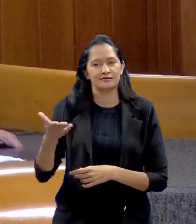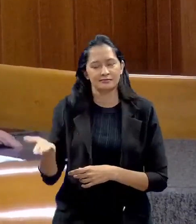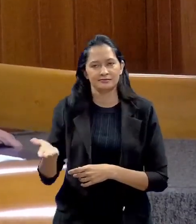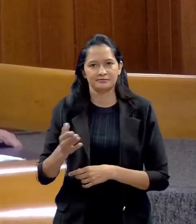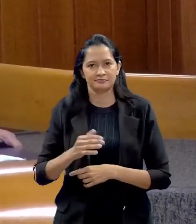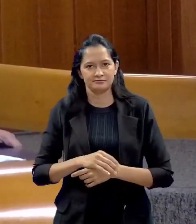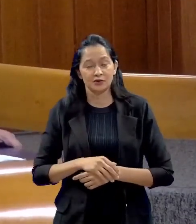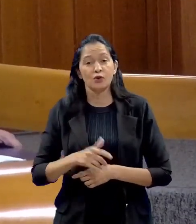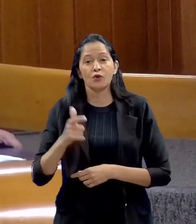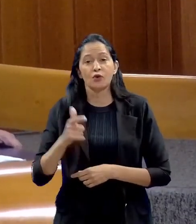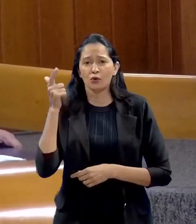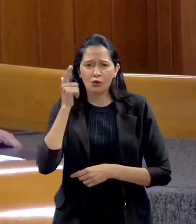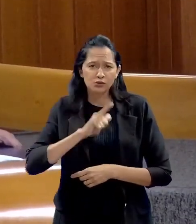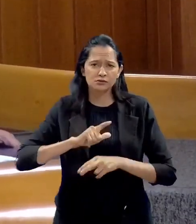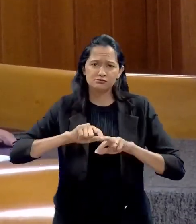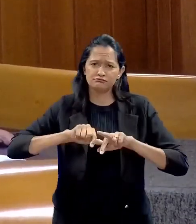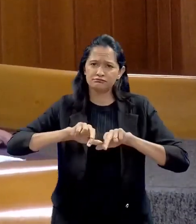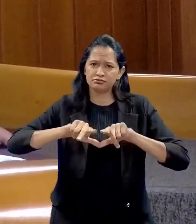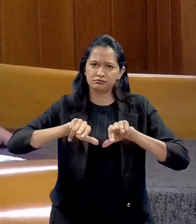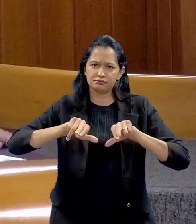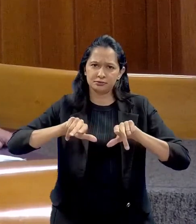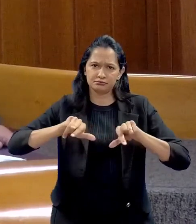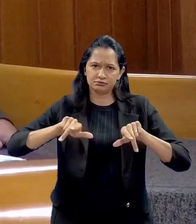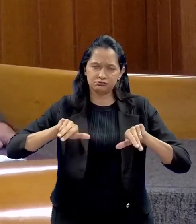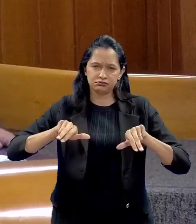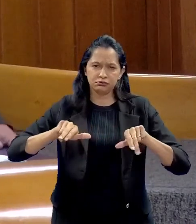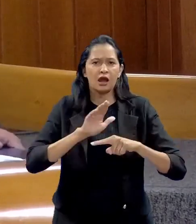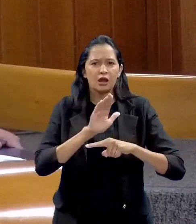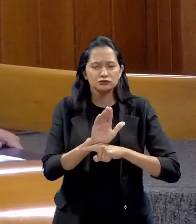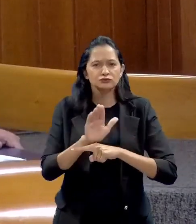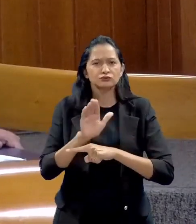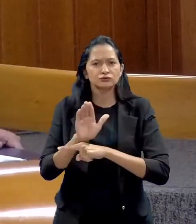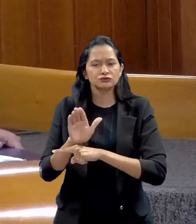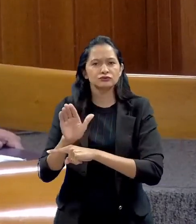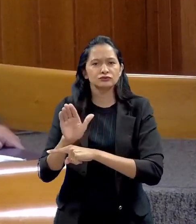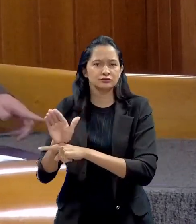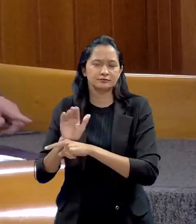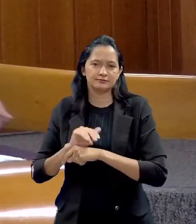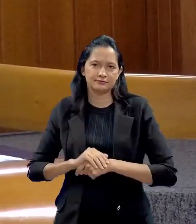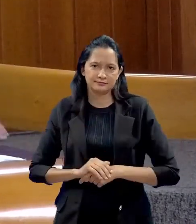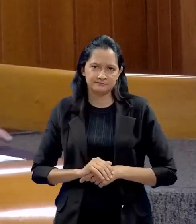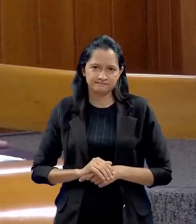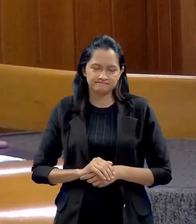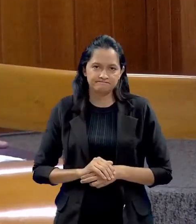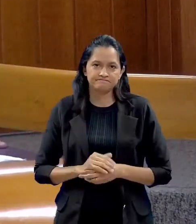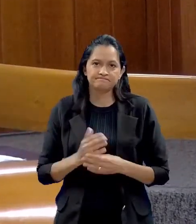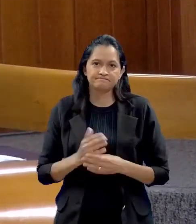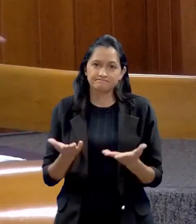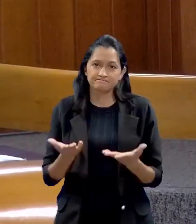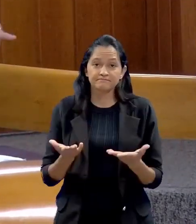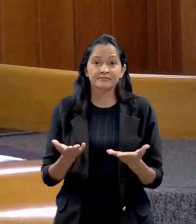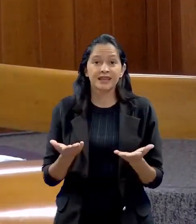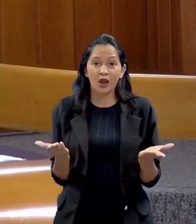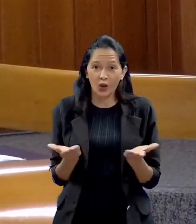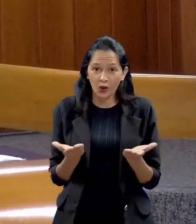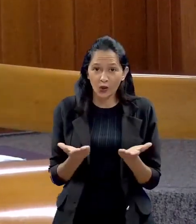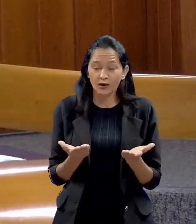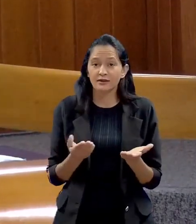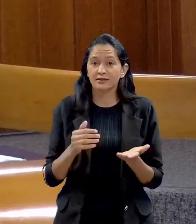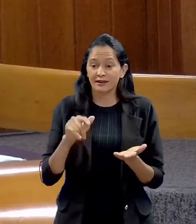Conseguimos muita coisa, vários benefícios para a nossa região. E esse atual secretário estava